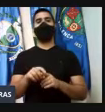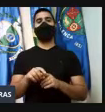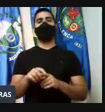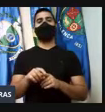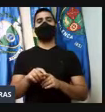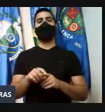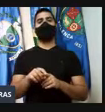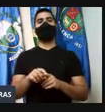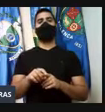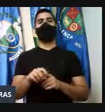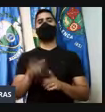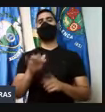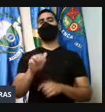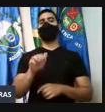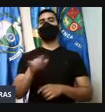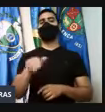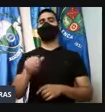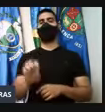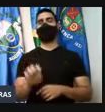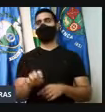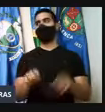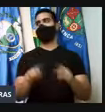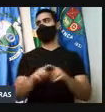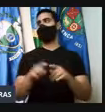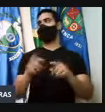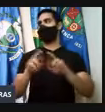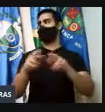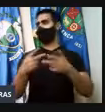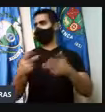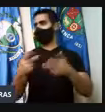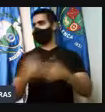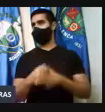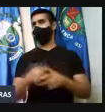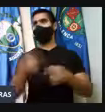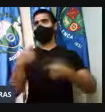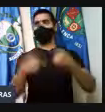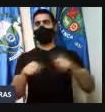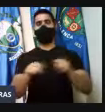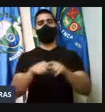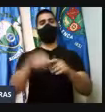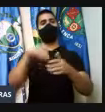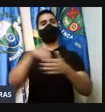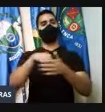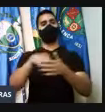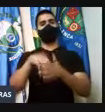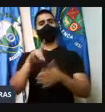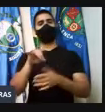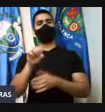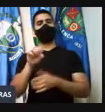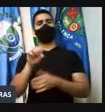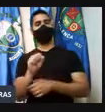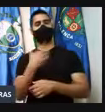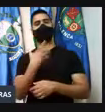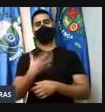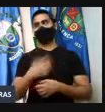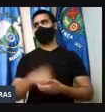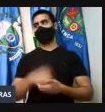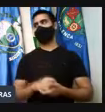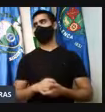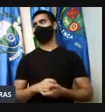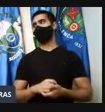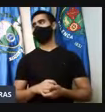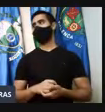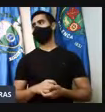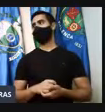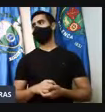Carla Martins Leite, dando ainda outras providências. Discussão e votação para o dia 8/12/2020. Parecer da